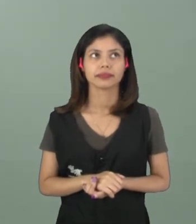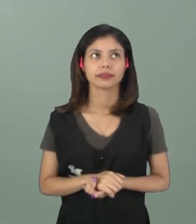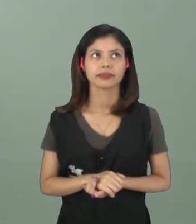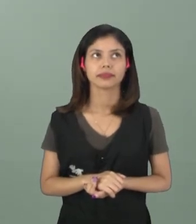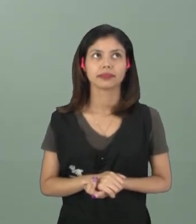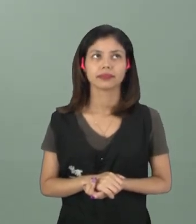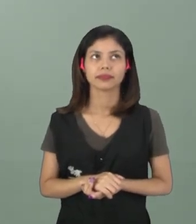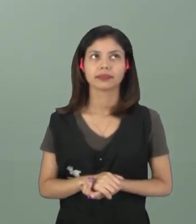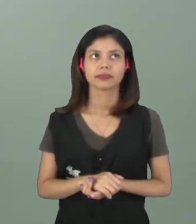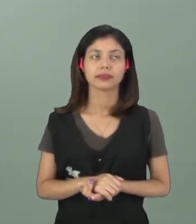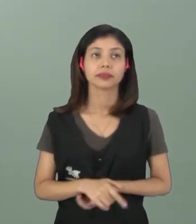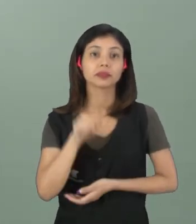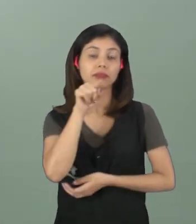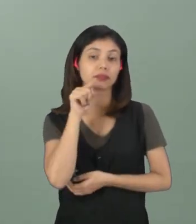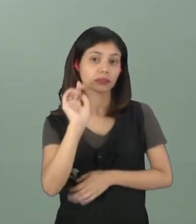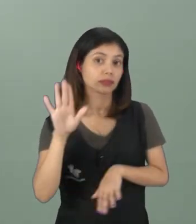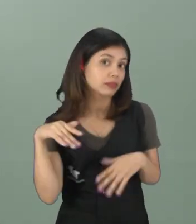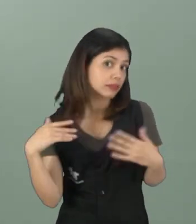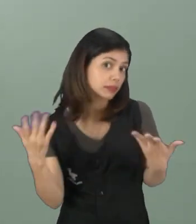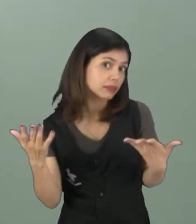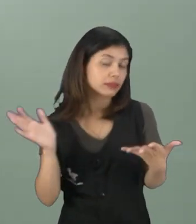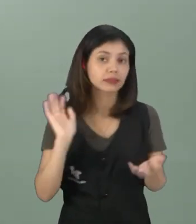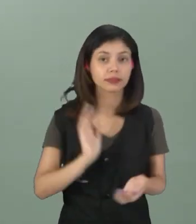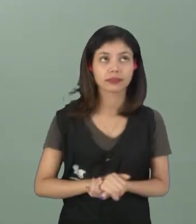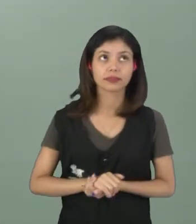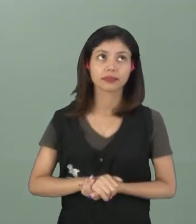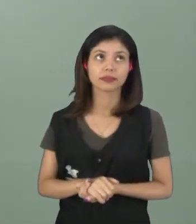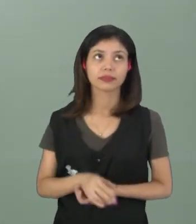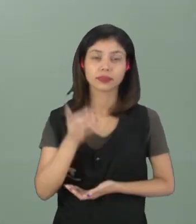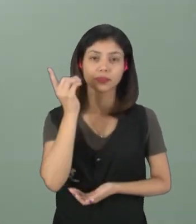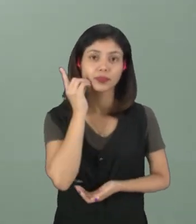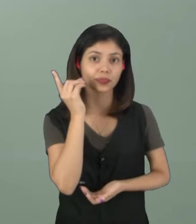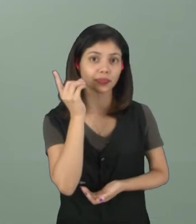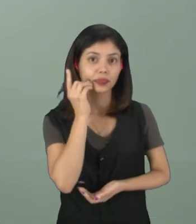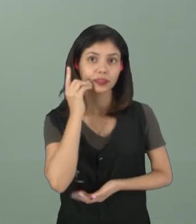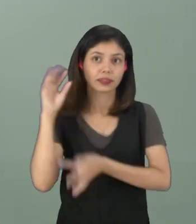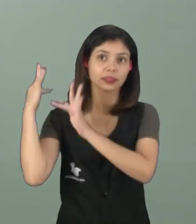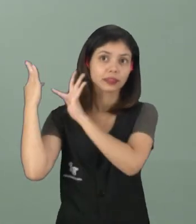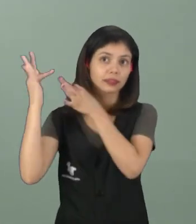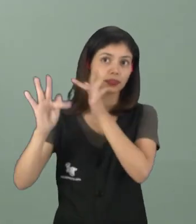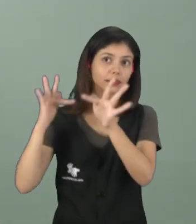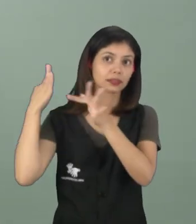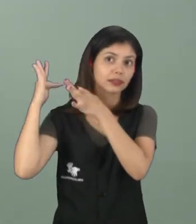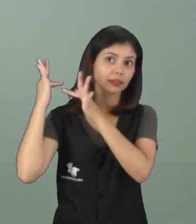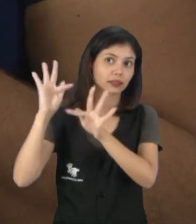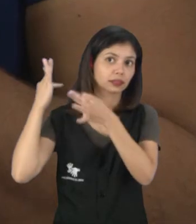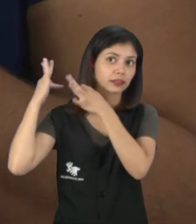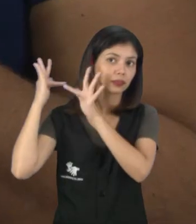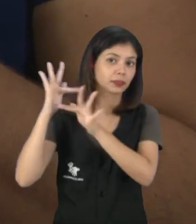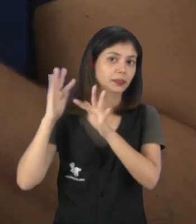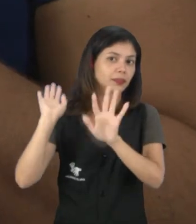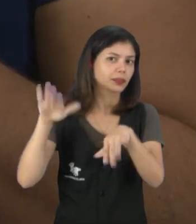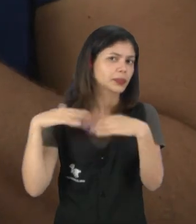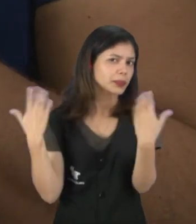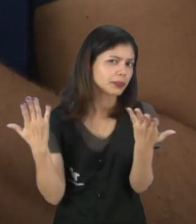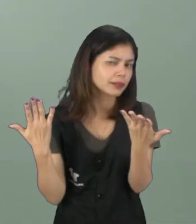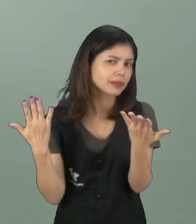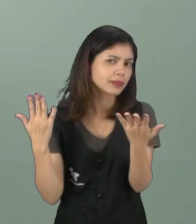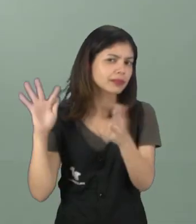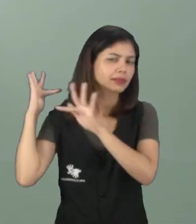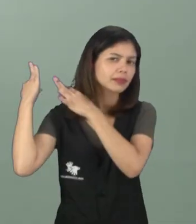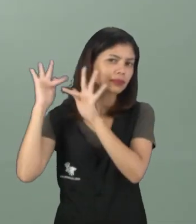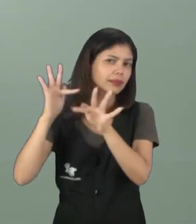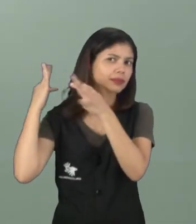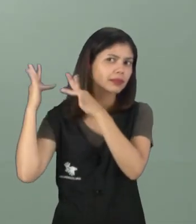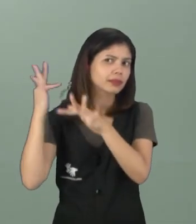Cultura e esse daqui Dia do Folclore Você lembra ainda Que dia é